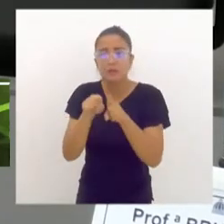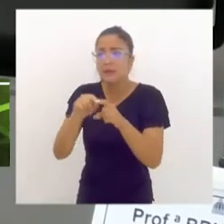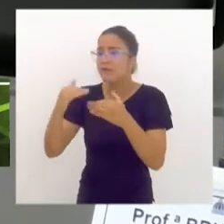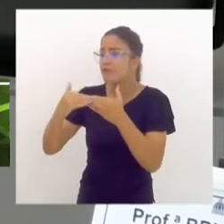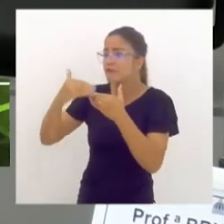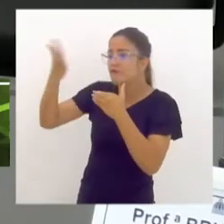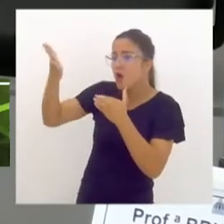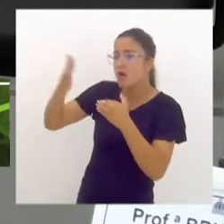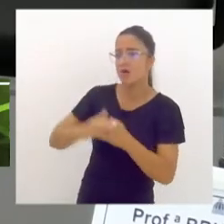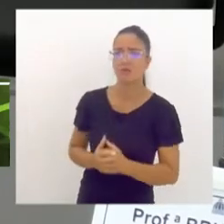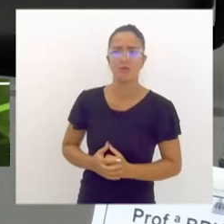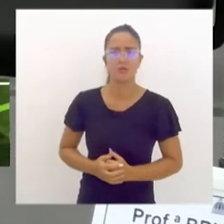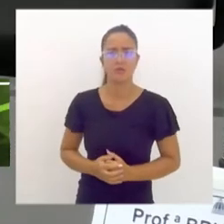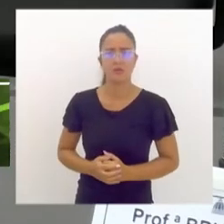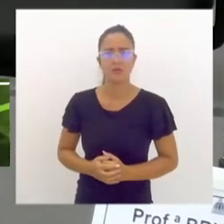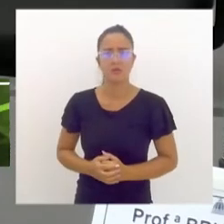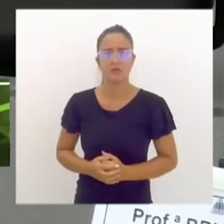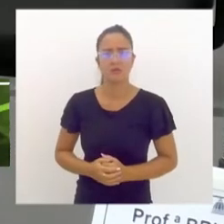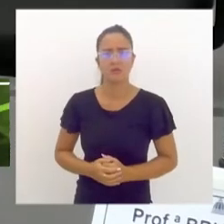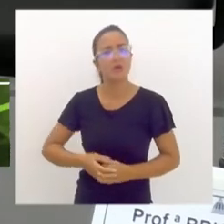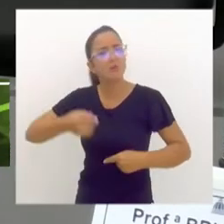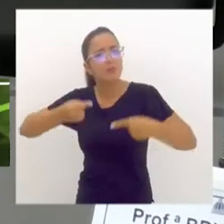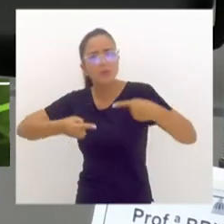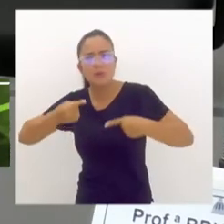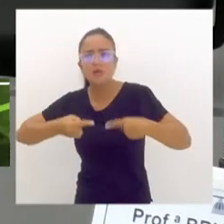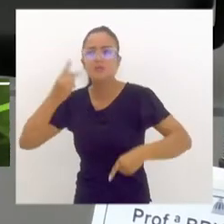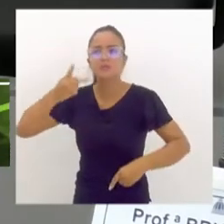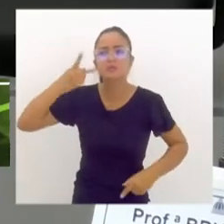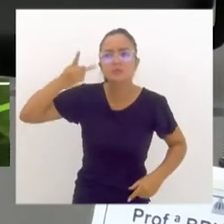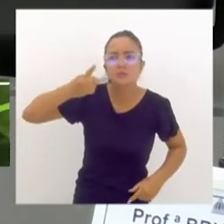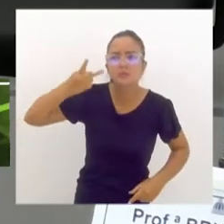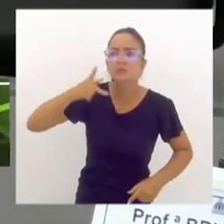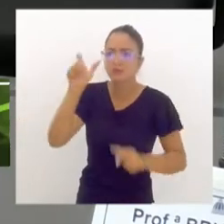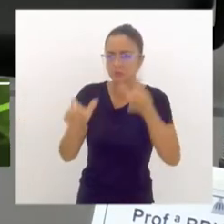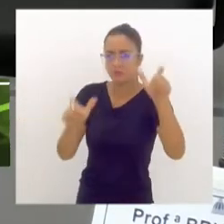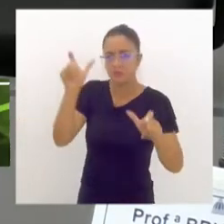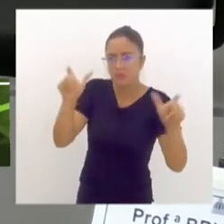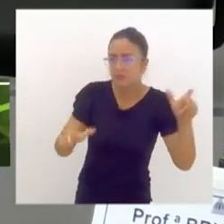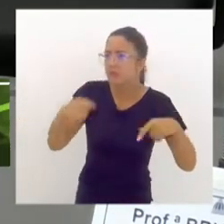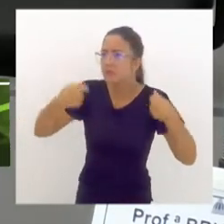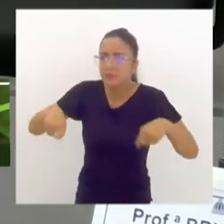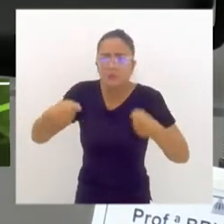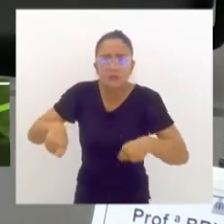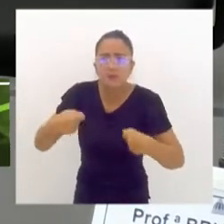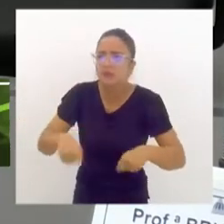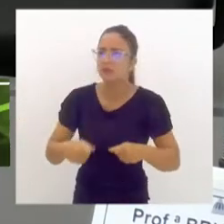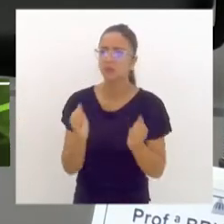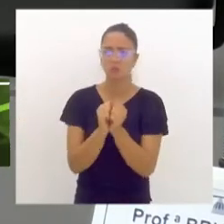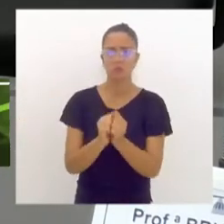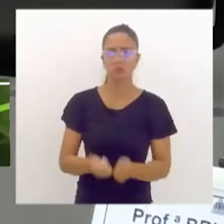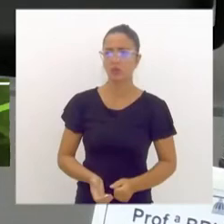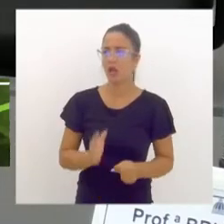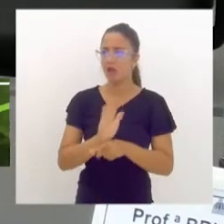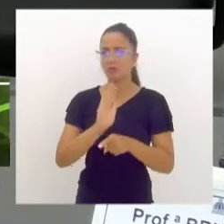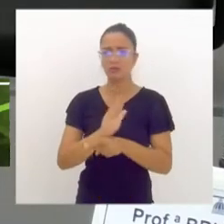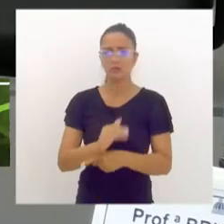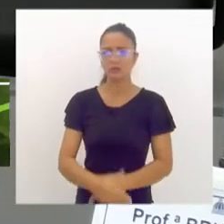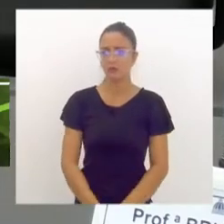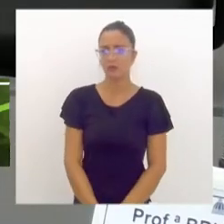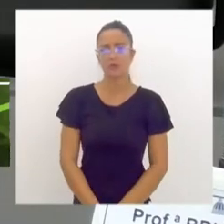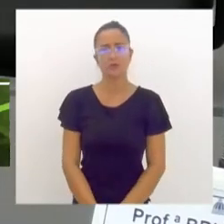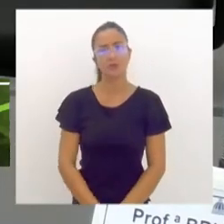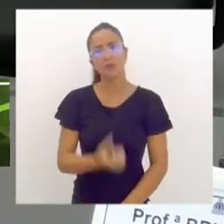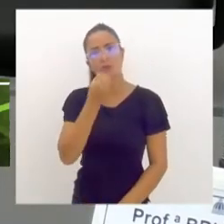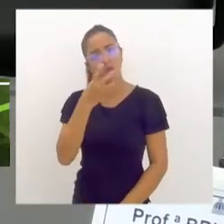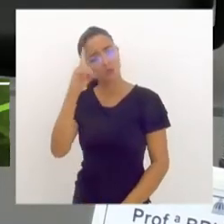políticos e da sociedade civil que precisam participar desses processos. Então, bom